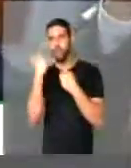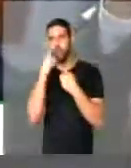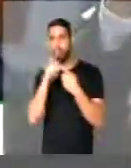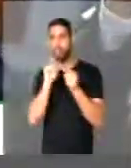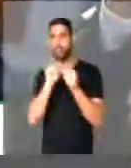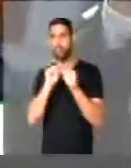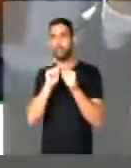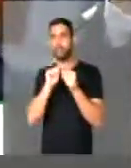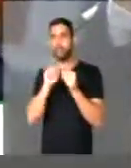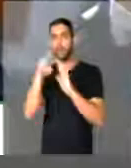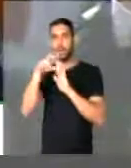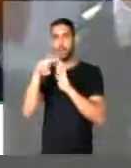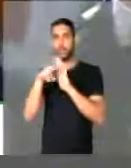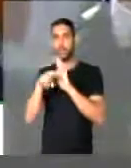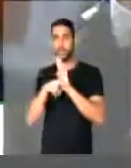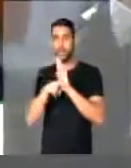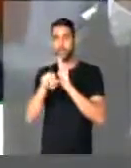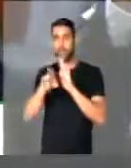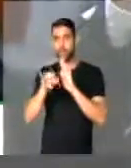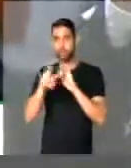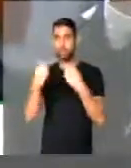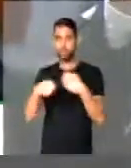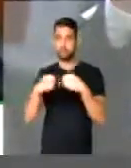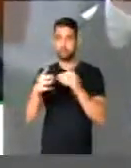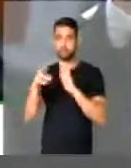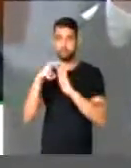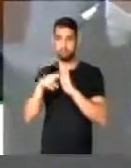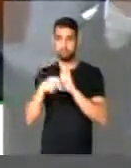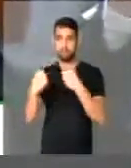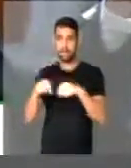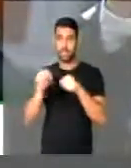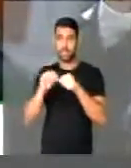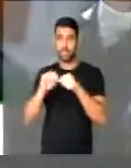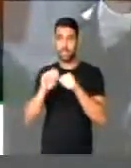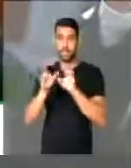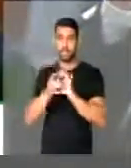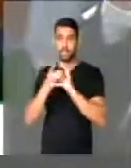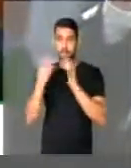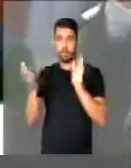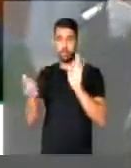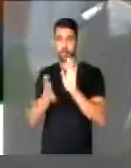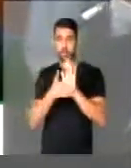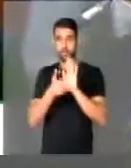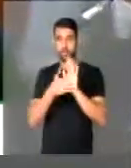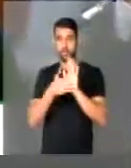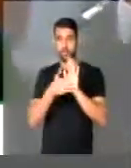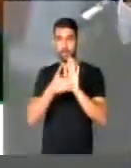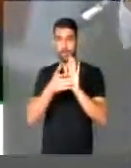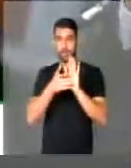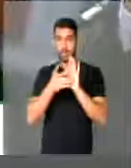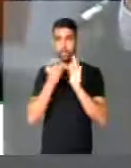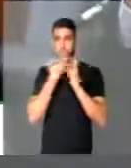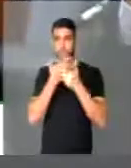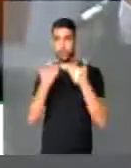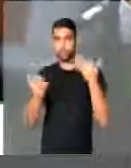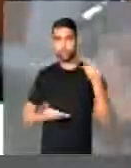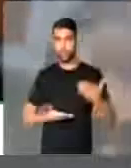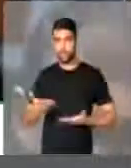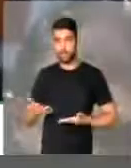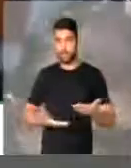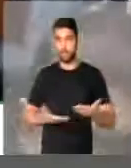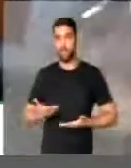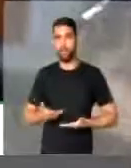garante a regulamentação mínima necessária que credencia esse tipo de